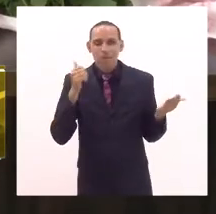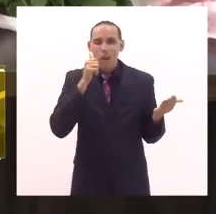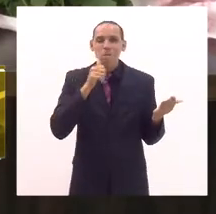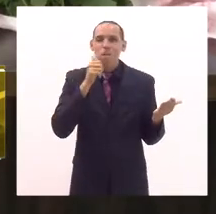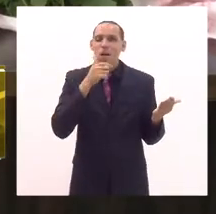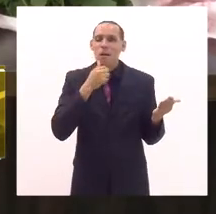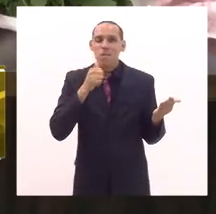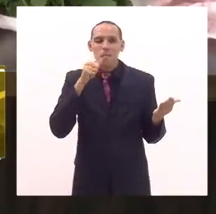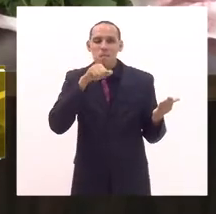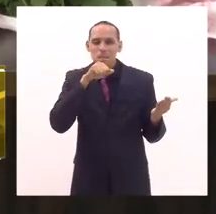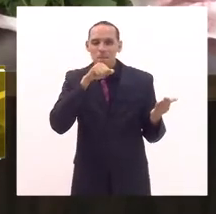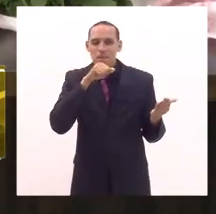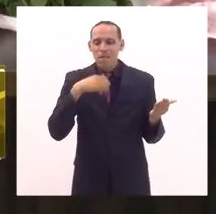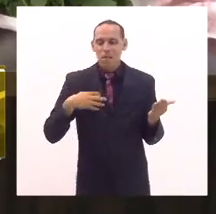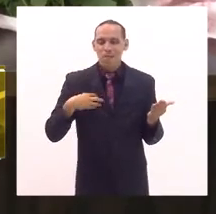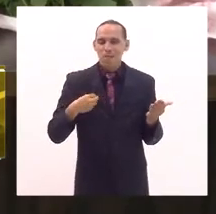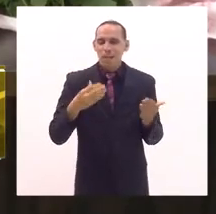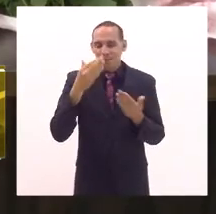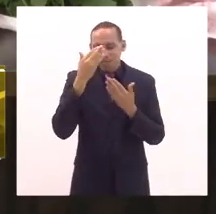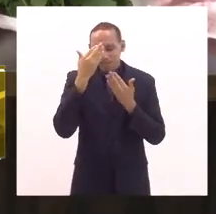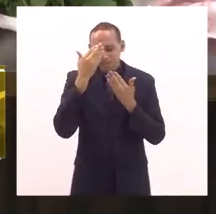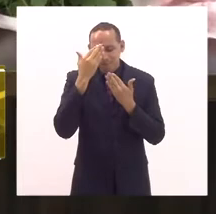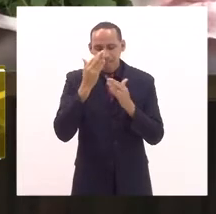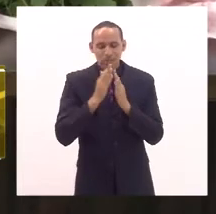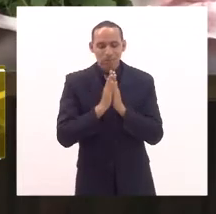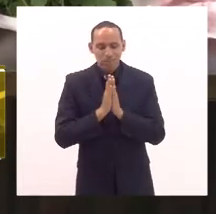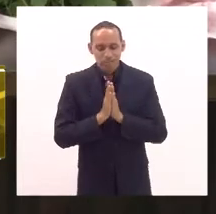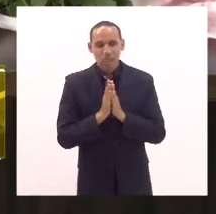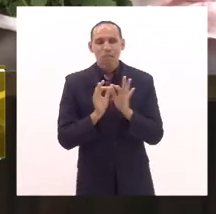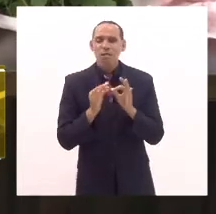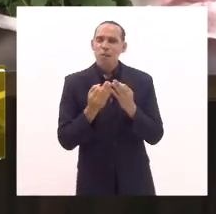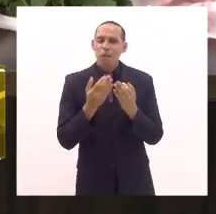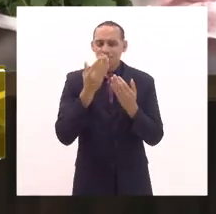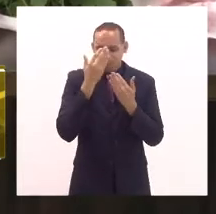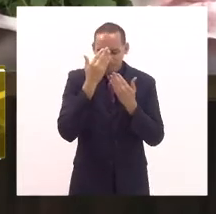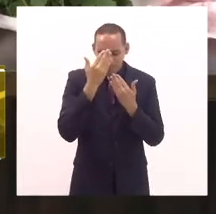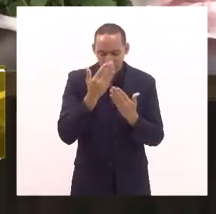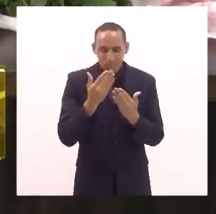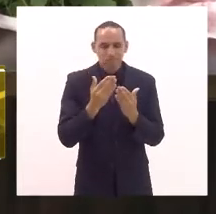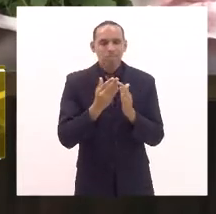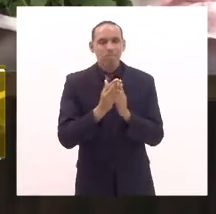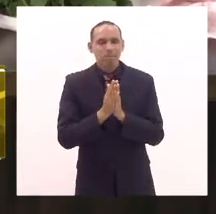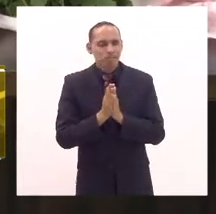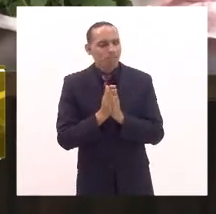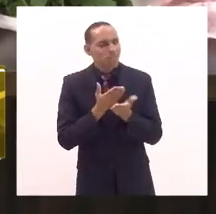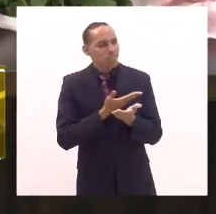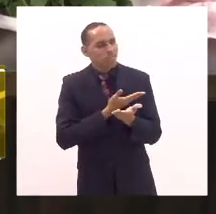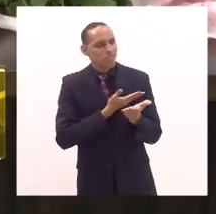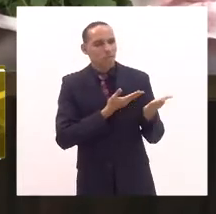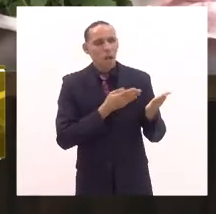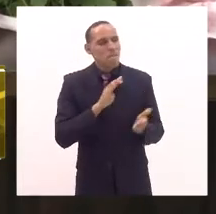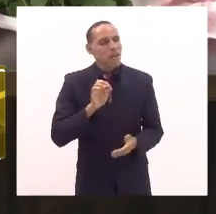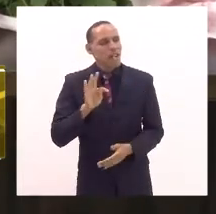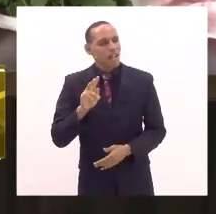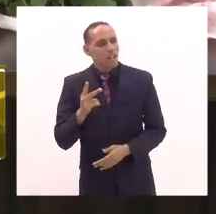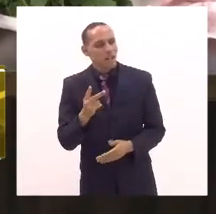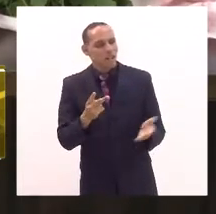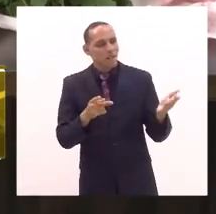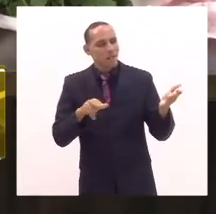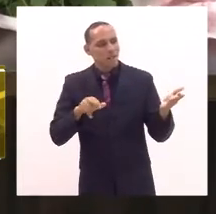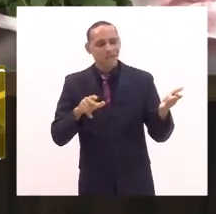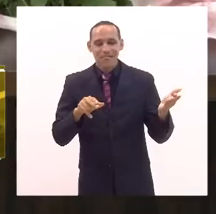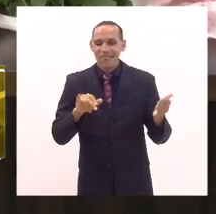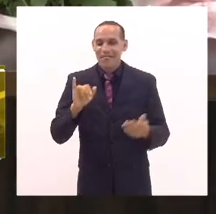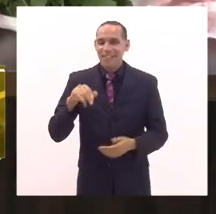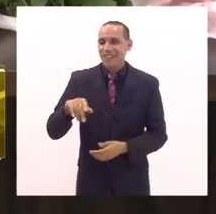filhos, gratidão posso dizer à minha família, àqueles que estão ao meu lado, a Beth aqui, minha irmã